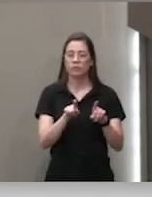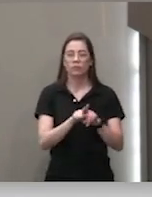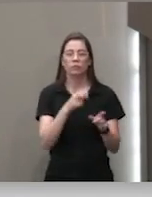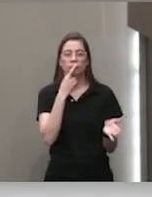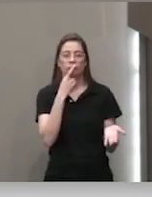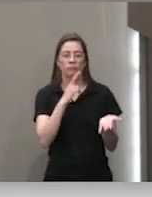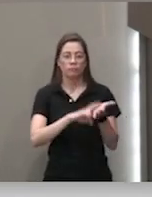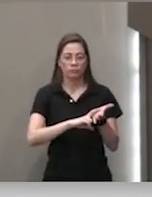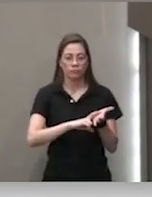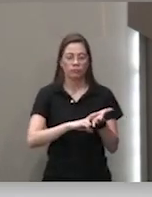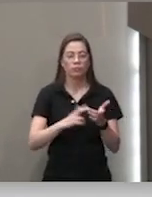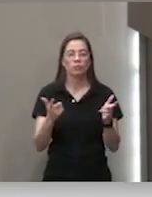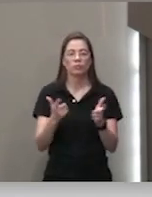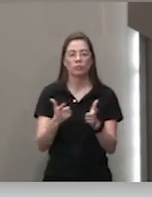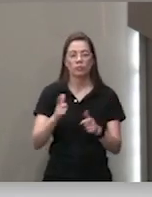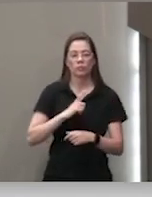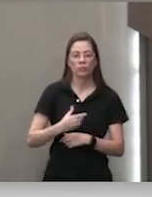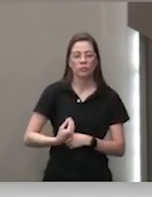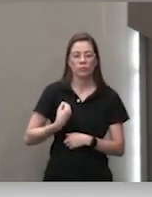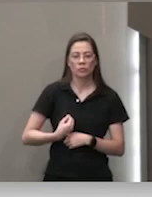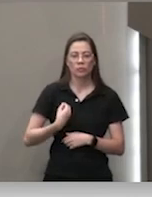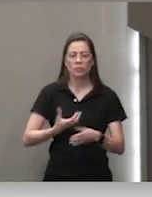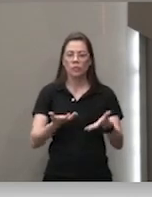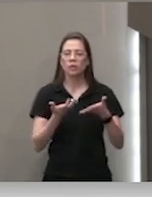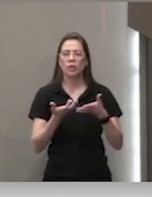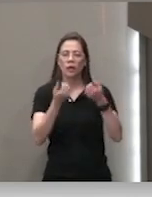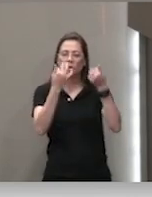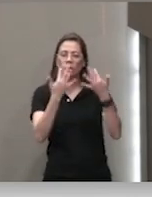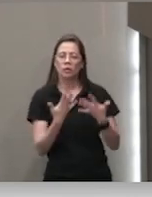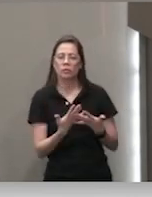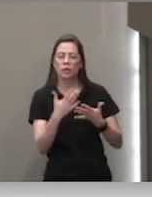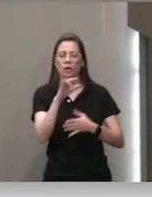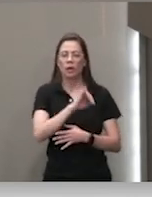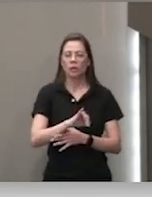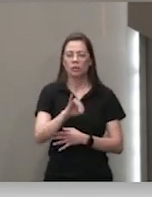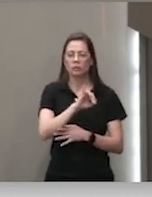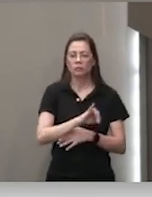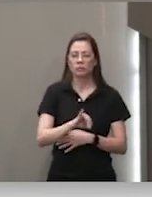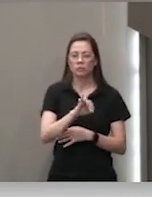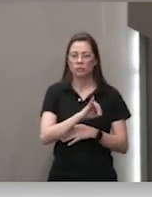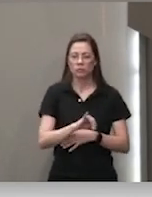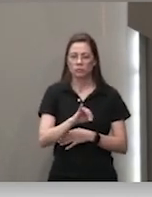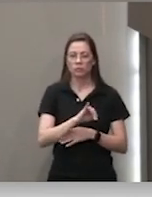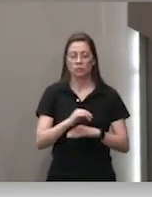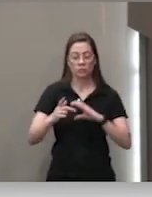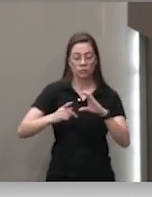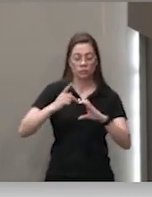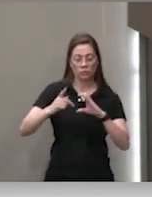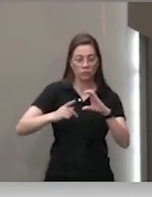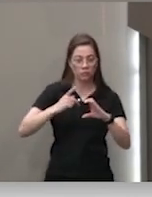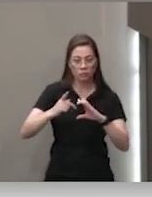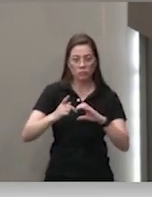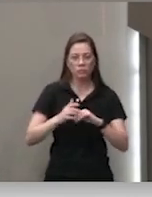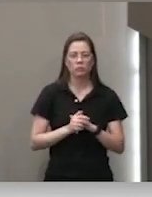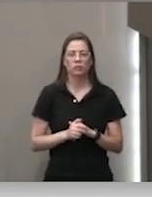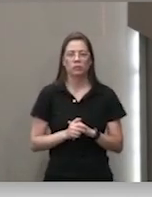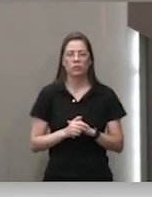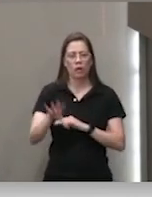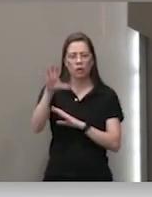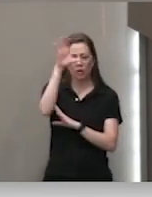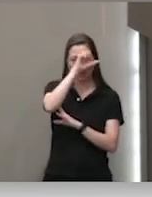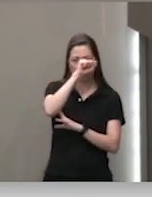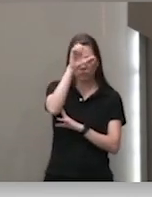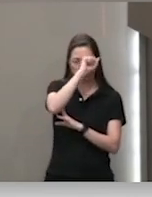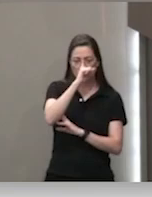registro, onde eu quero destacar a importância da Câmara de Vereadores, um